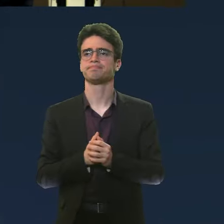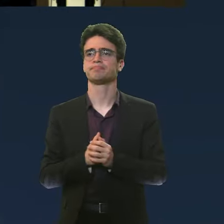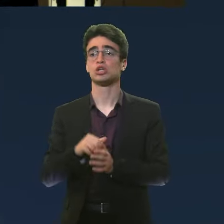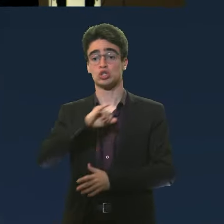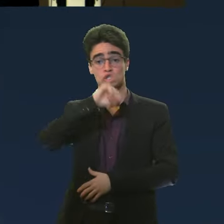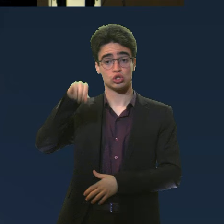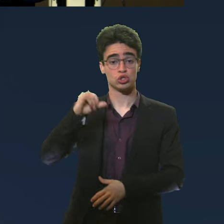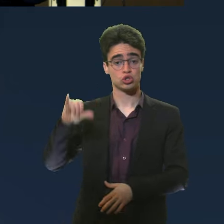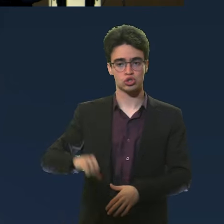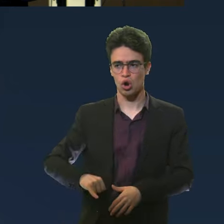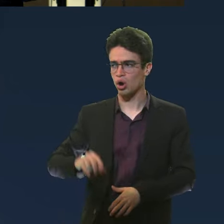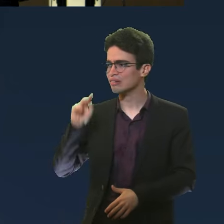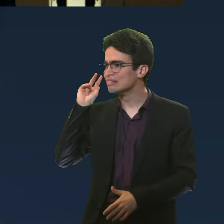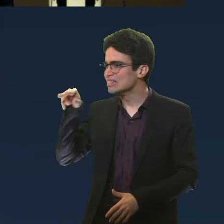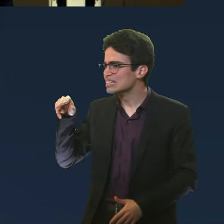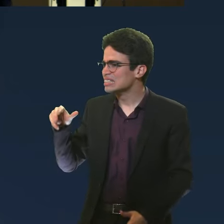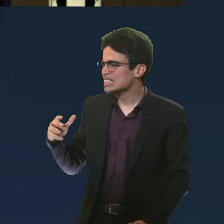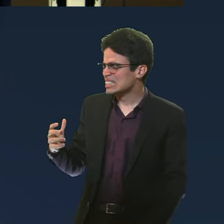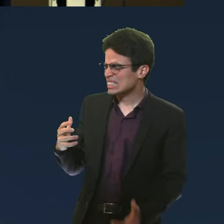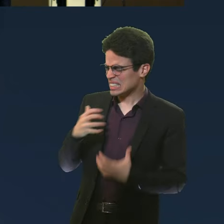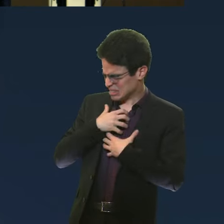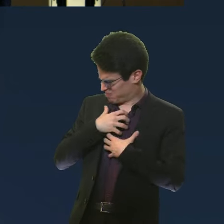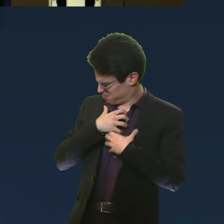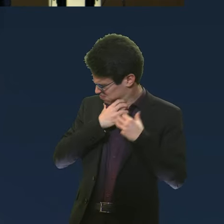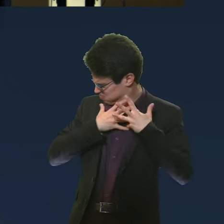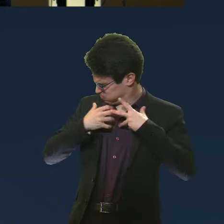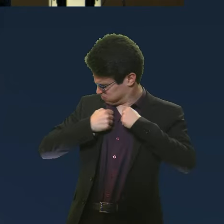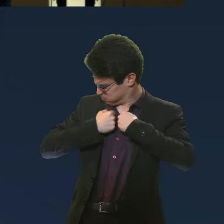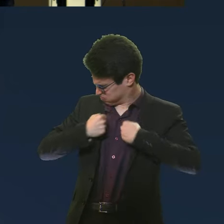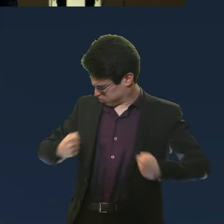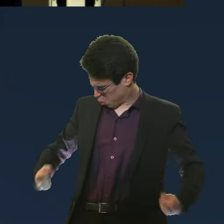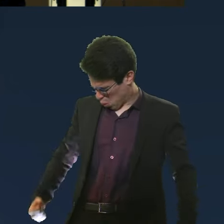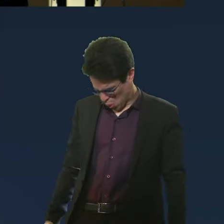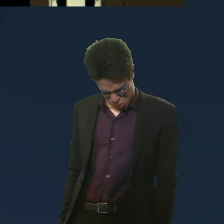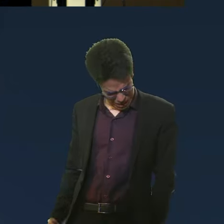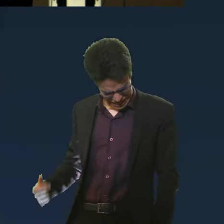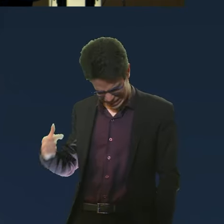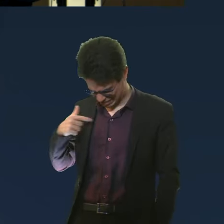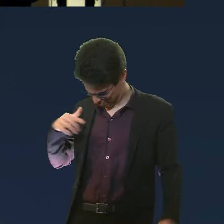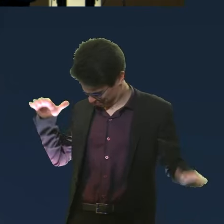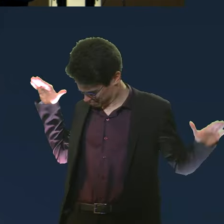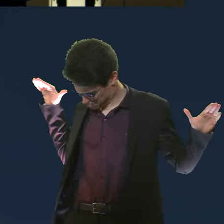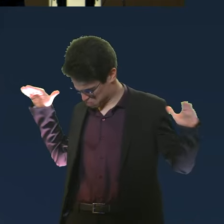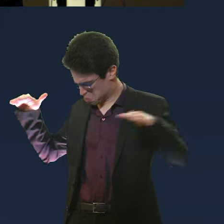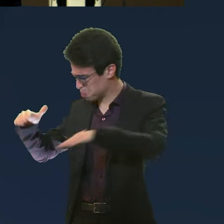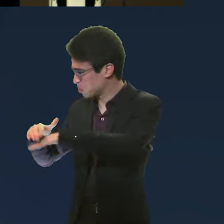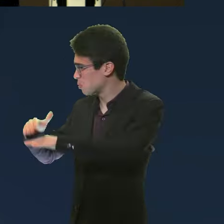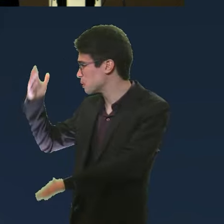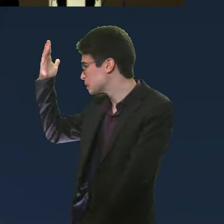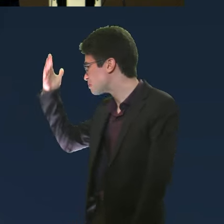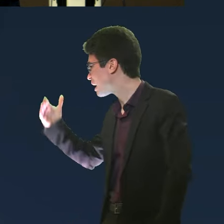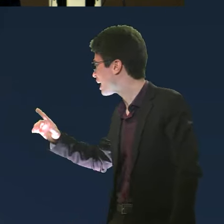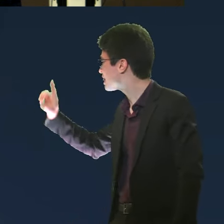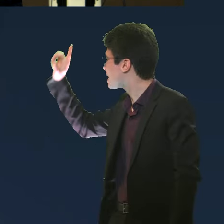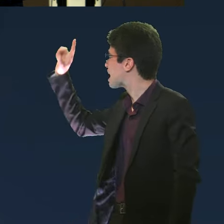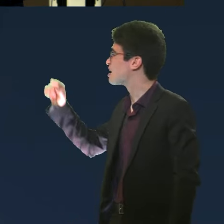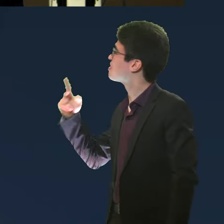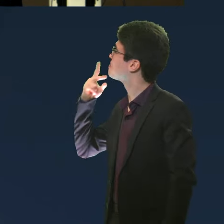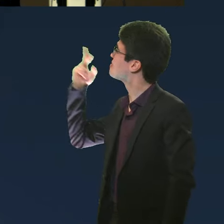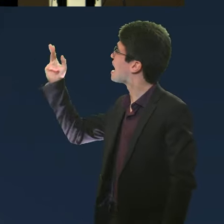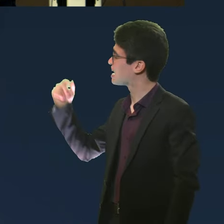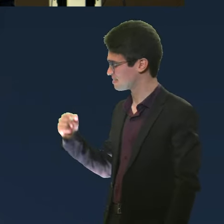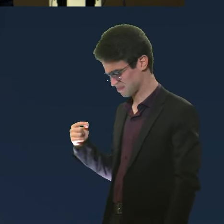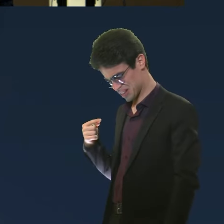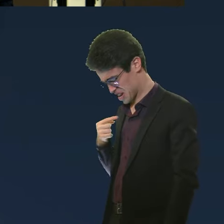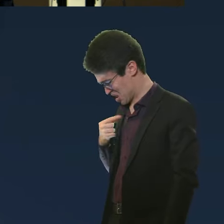Jó levantou-se, rasgou o manto e rapou a cabeça. Então prostrou-se no chão em adoração e disse: saí nu do ventre da minha mãe, e